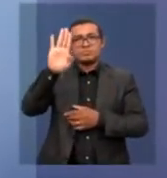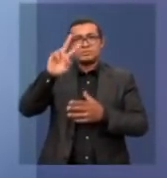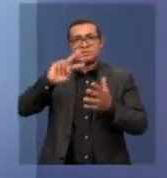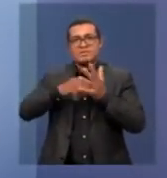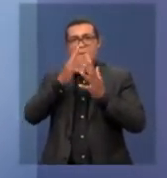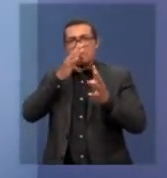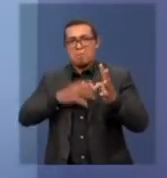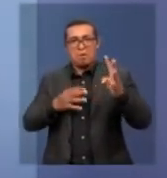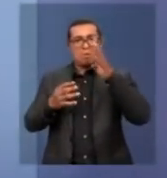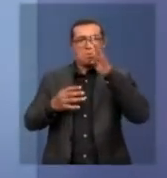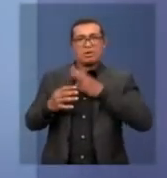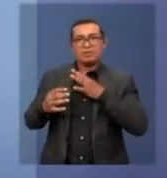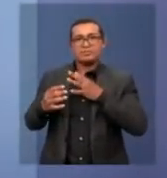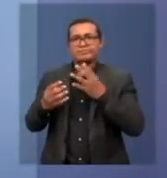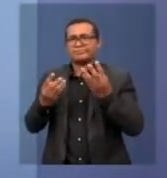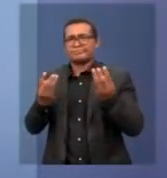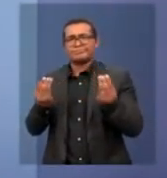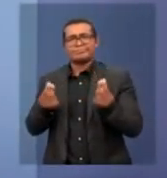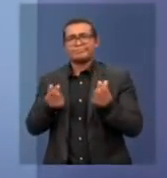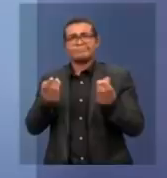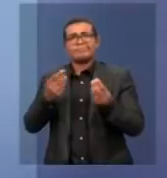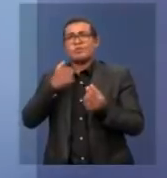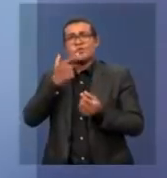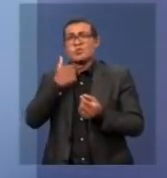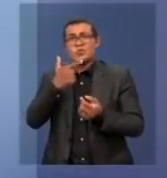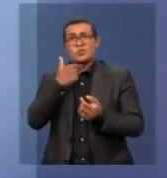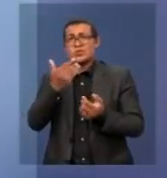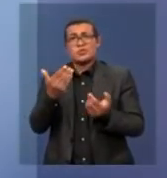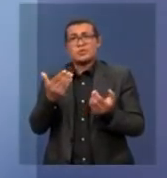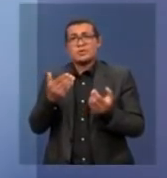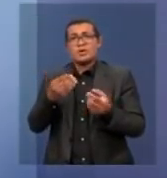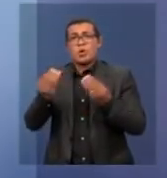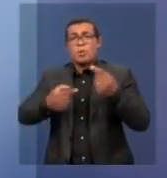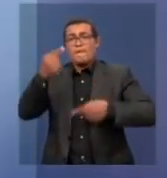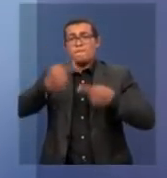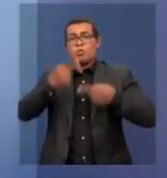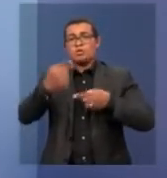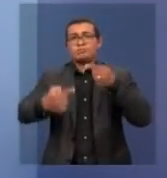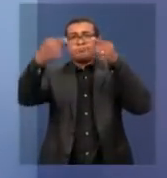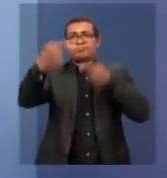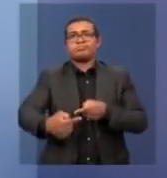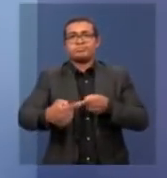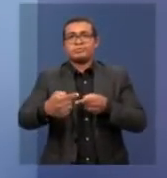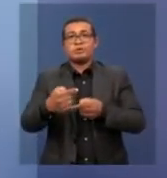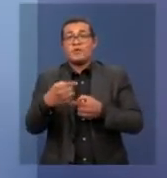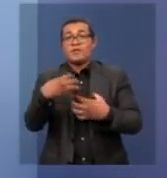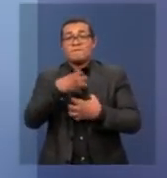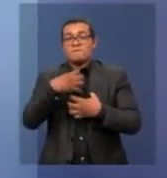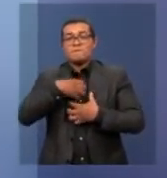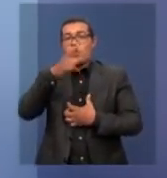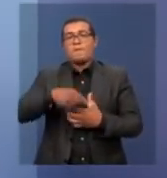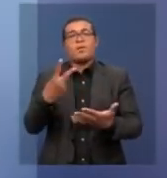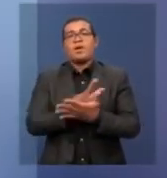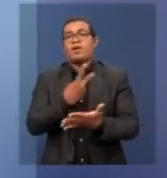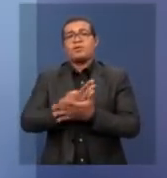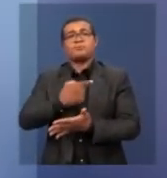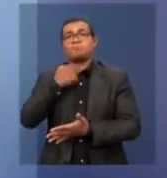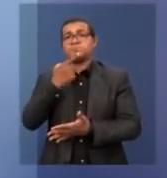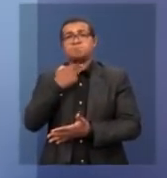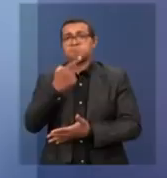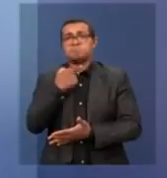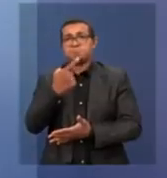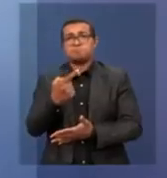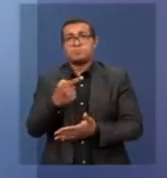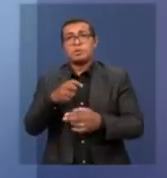esses ataques não vale a pena disputar a eleição dessa forma de disputa política dessa maneira tá certo porque é